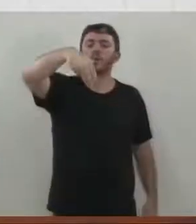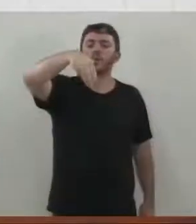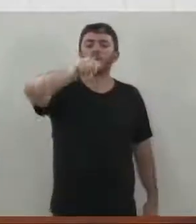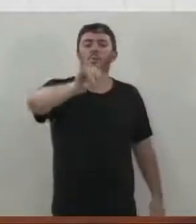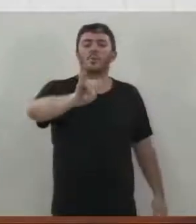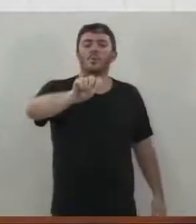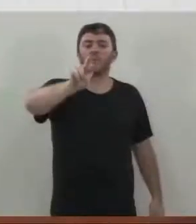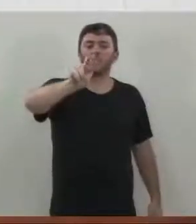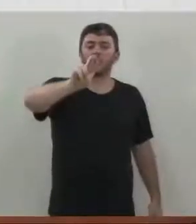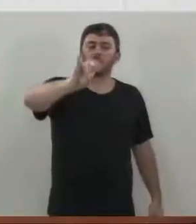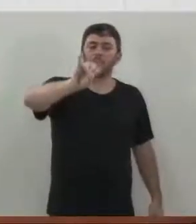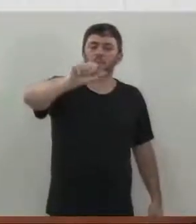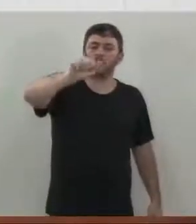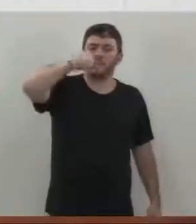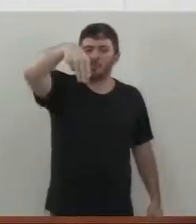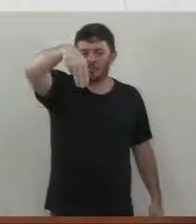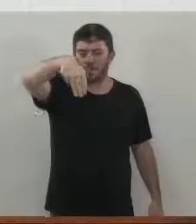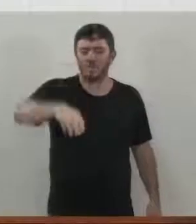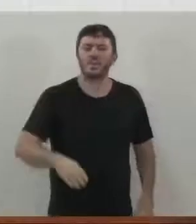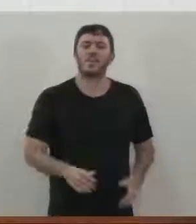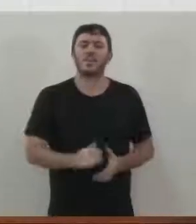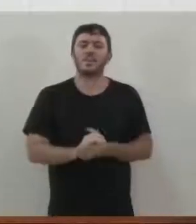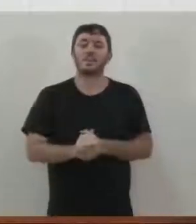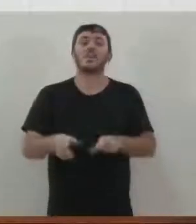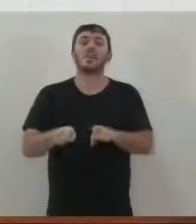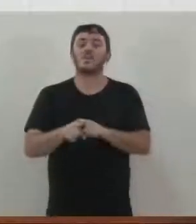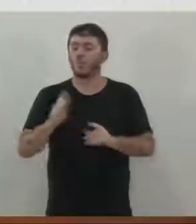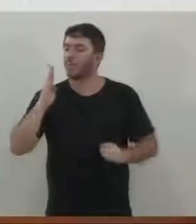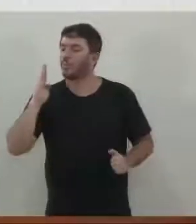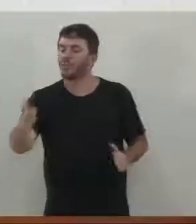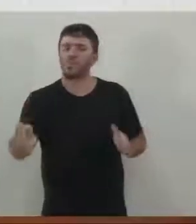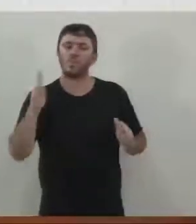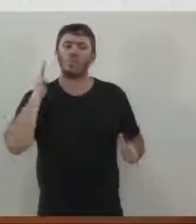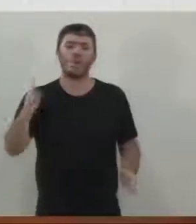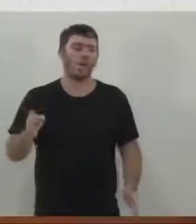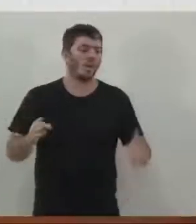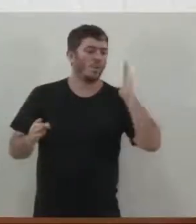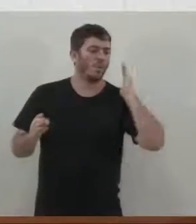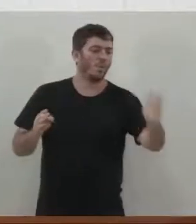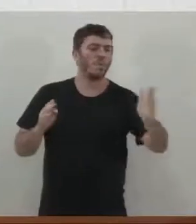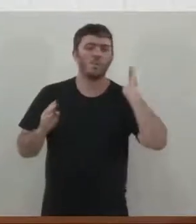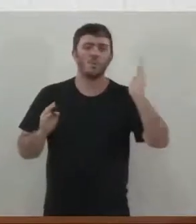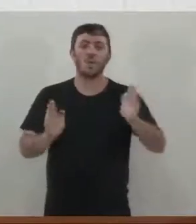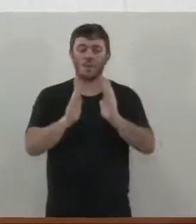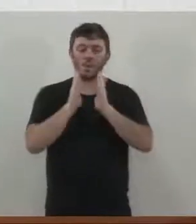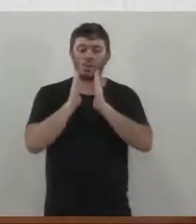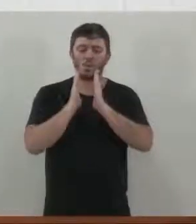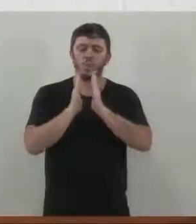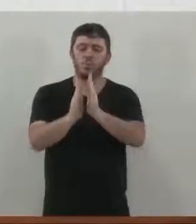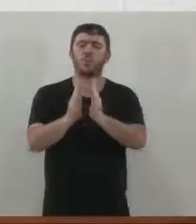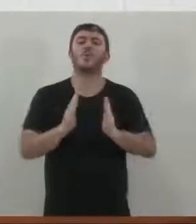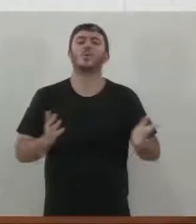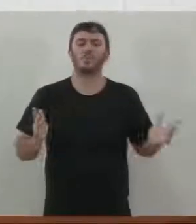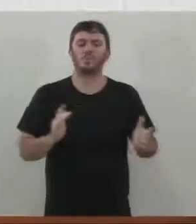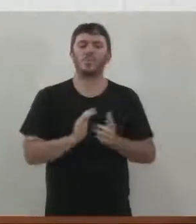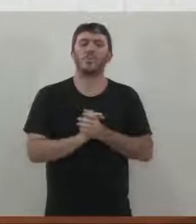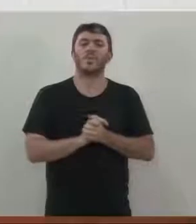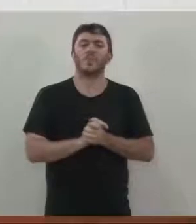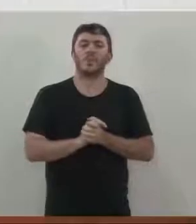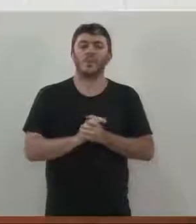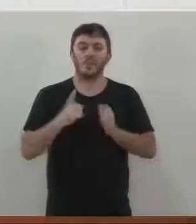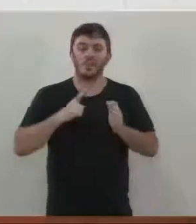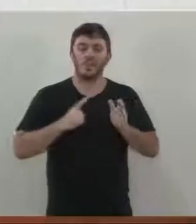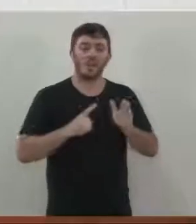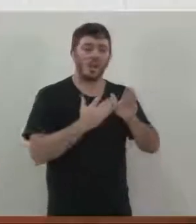na rua, na viela localizada na rua Sentito Alberto Seib, os moradores, quando eu chovia ali, tinha as